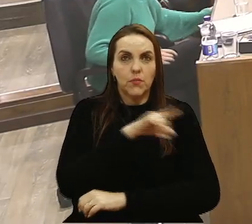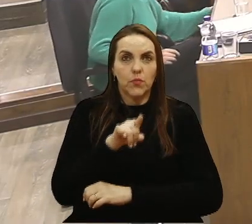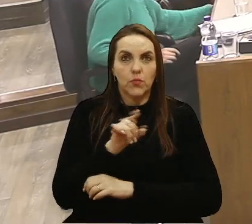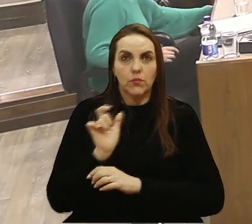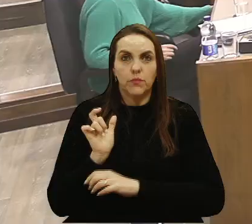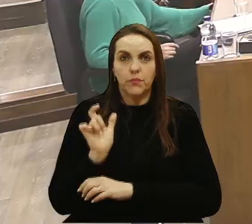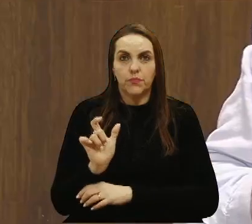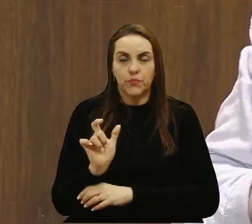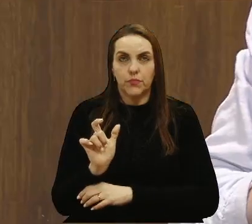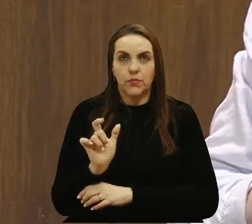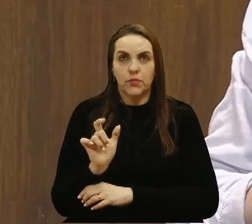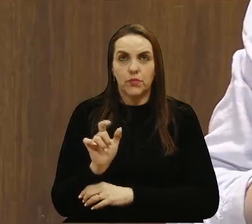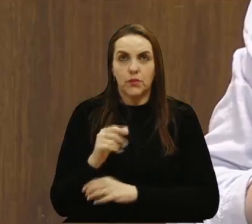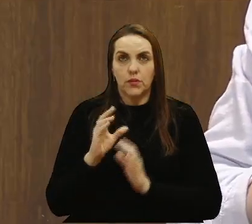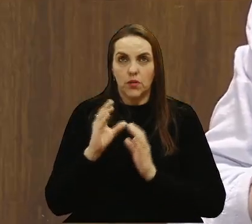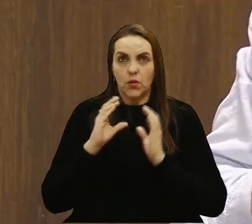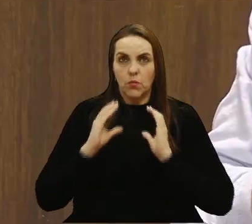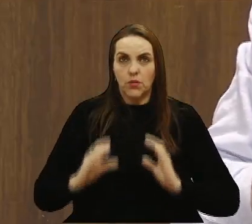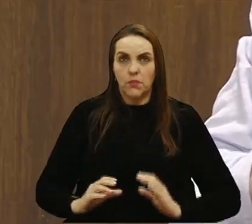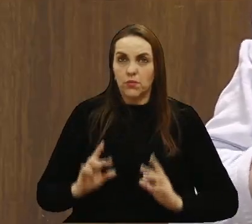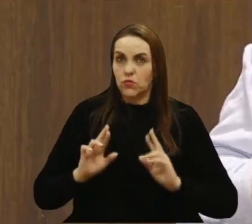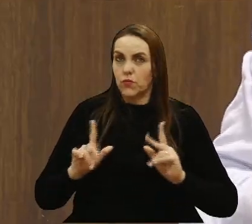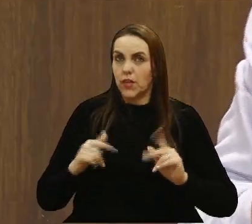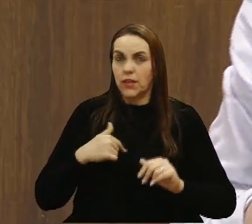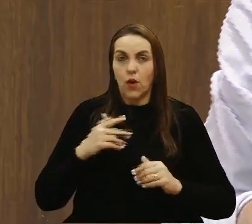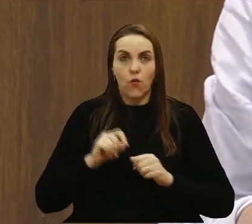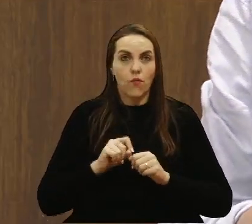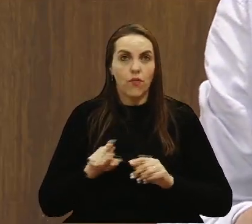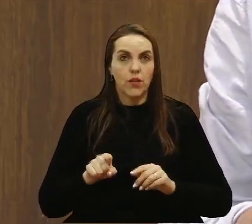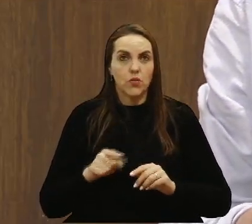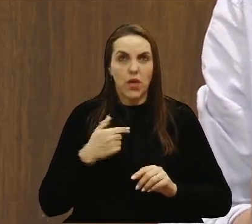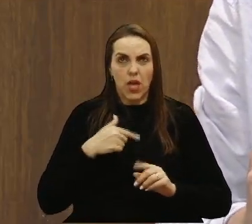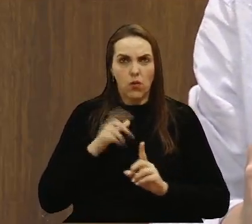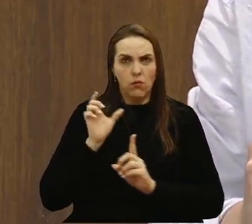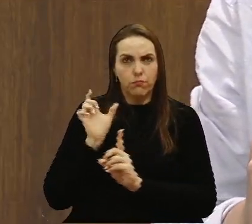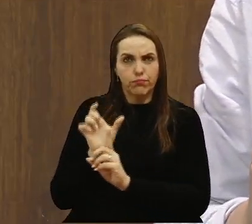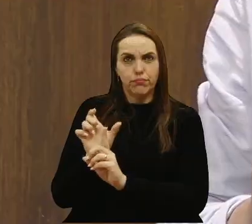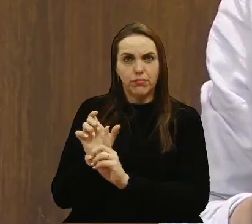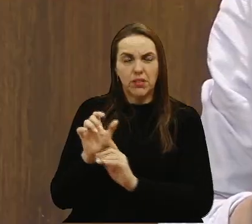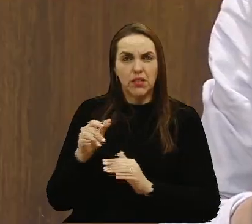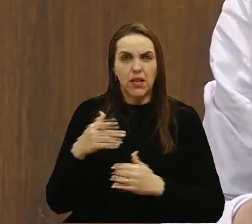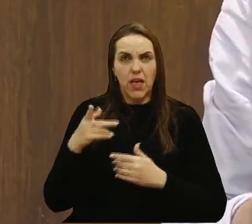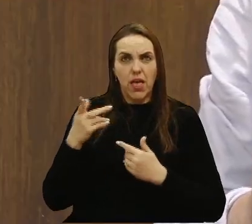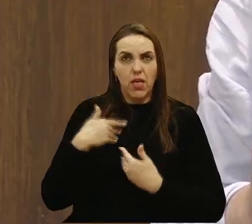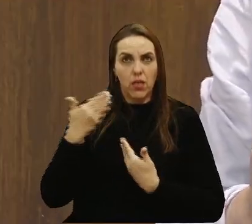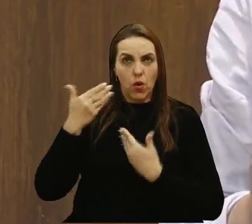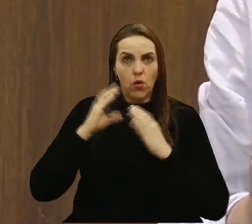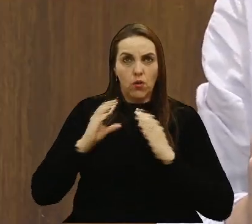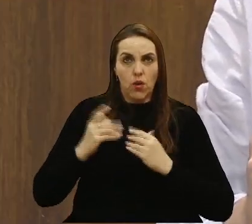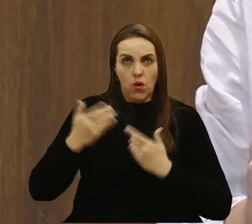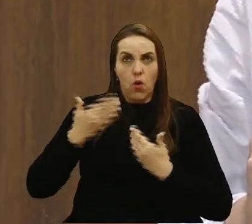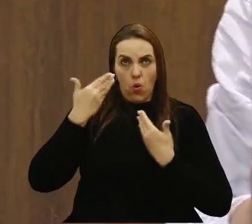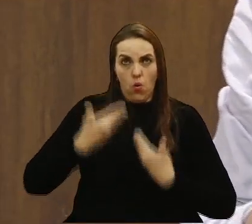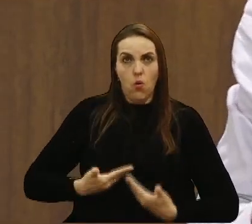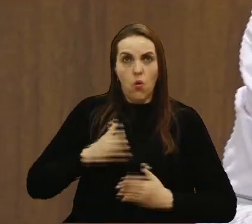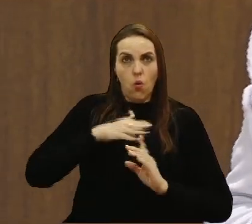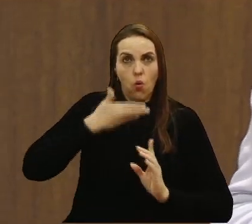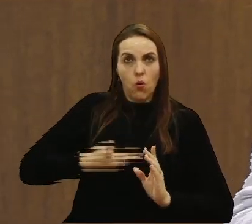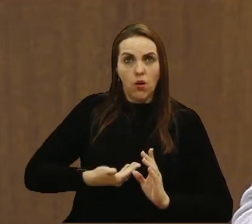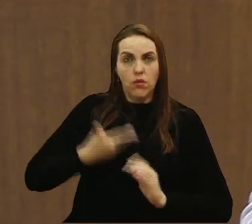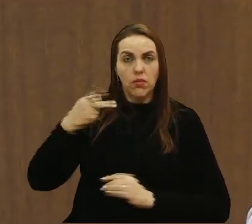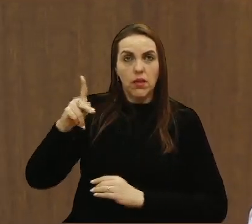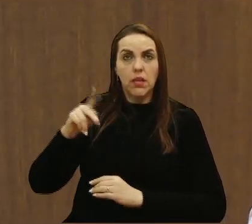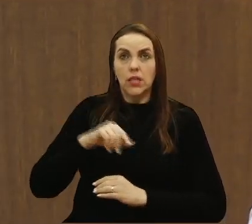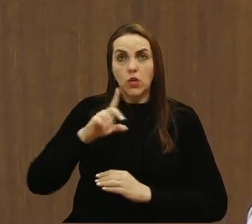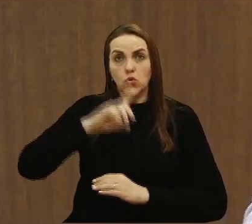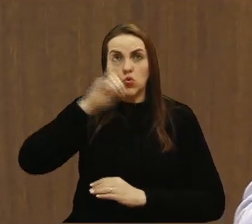conduta diversa daquela que eu pratico. Ele falou que eu ataquei a honra dele, gostaria que ele esclarecesse onde eu ataquei a honra dele. Como ele tem direito de processar os